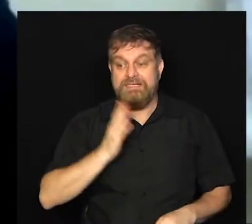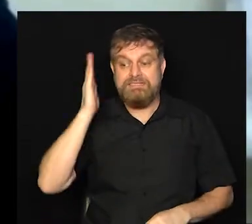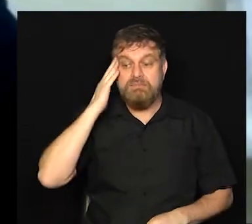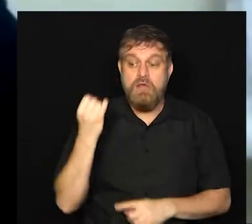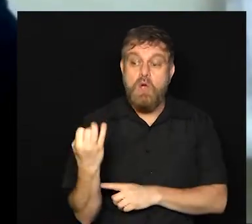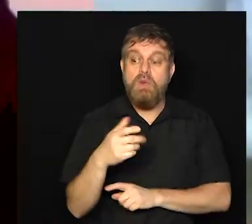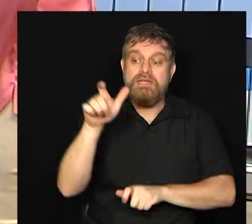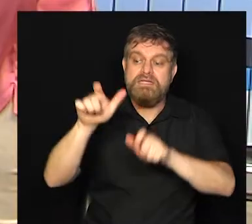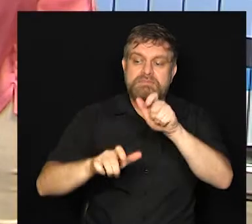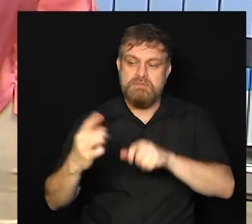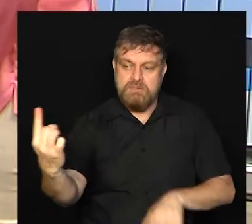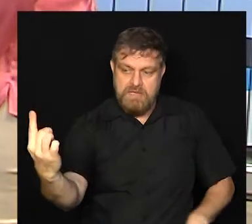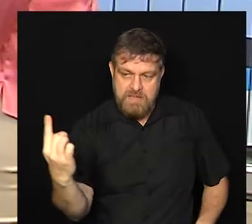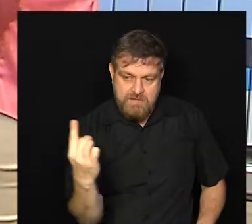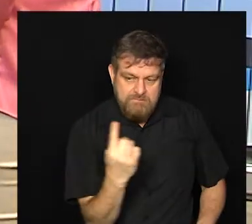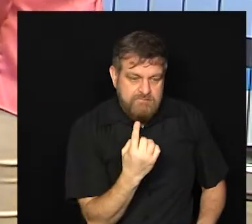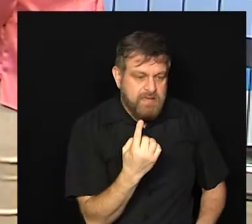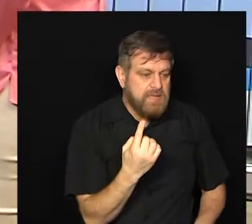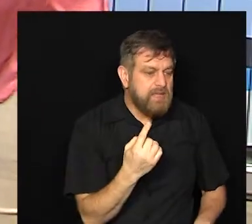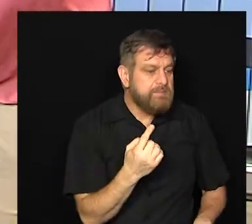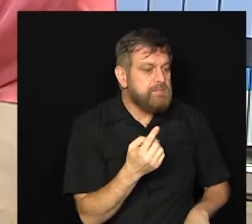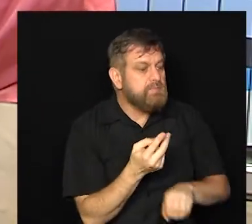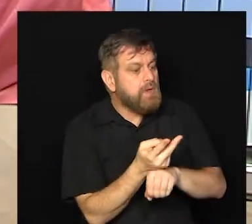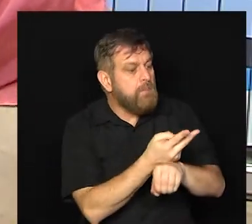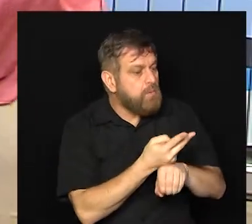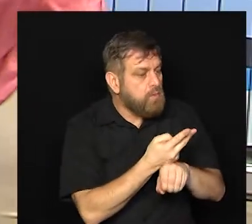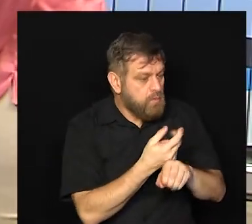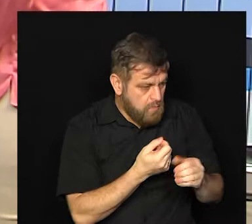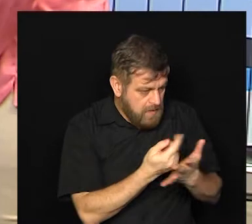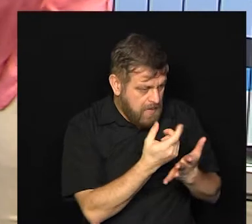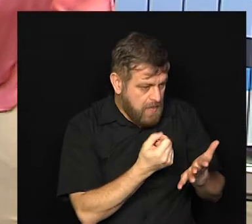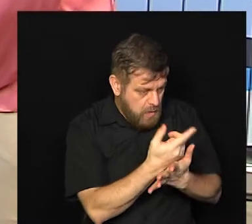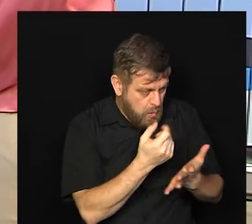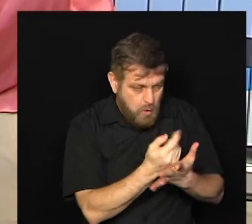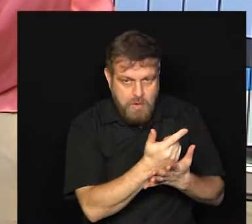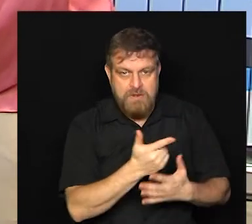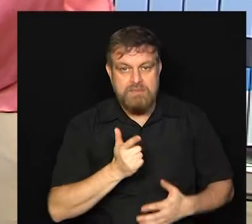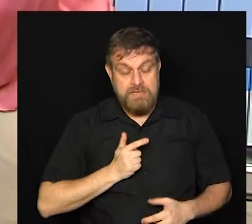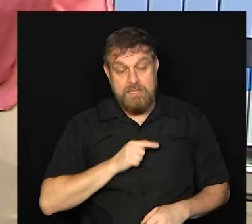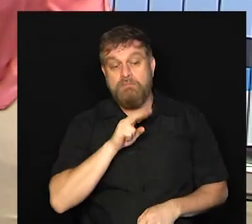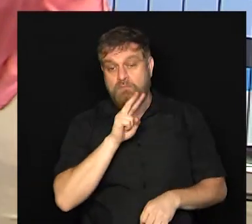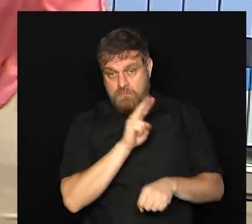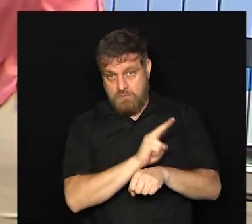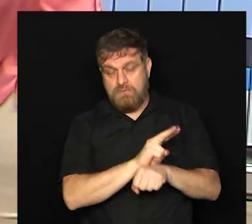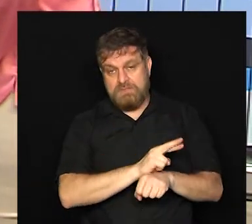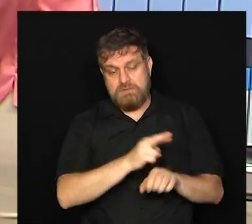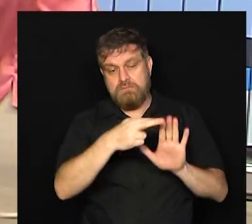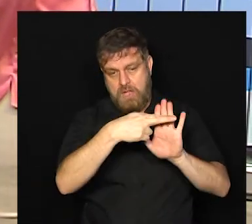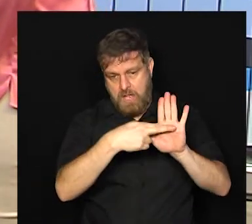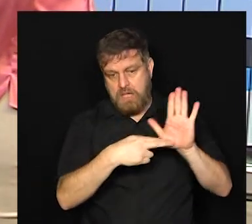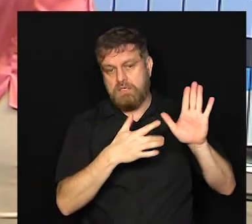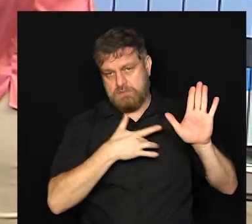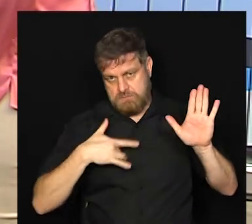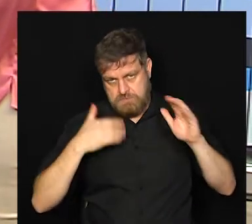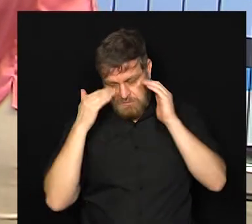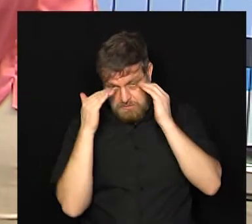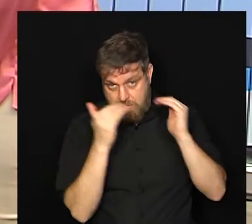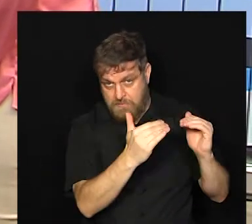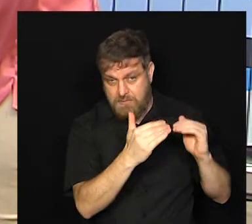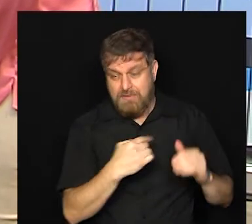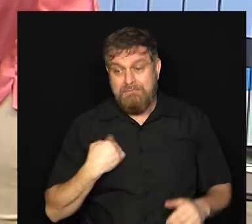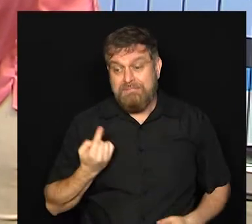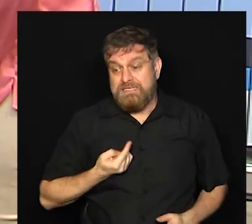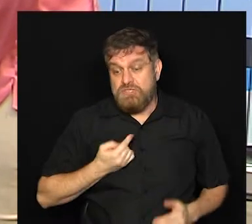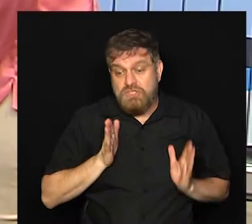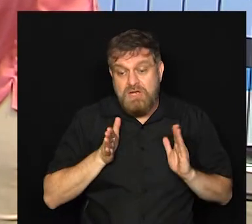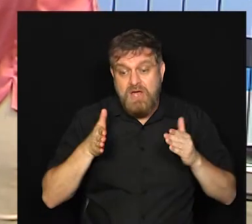com toda a Toda a segurança segurança e possível, né? proteção, né? Proteção, exatamente. Mas o nosso foco mudou